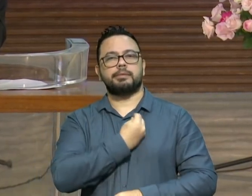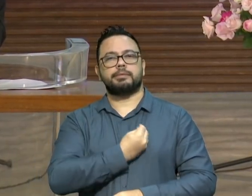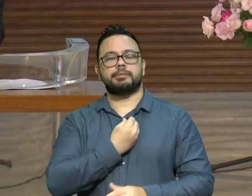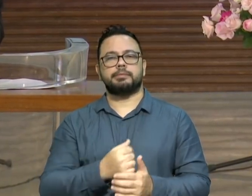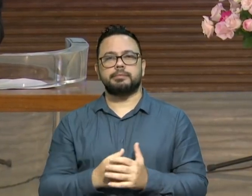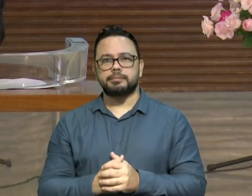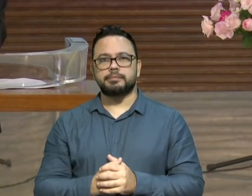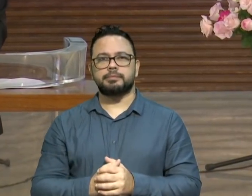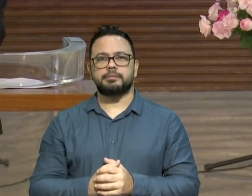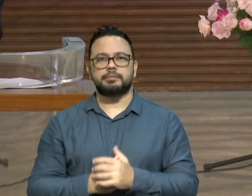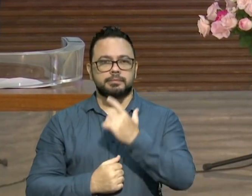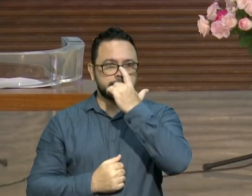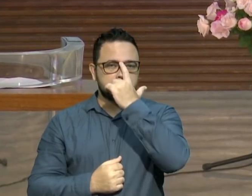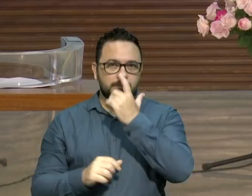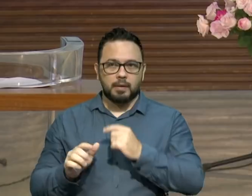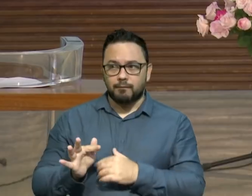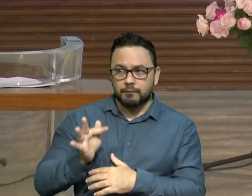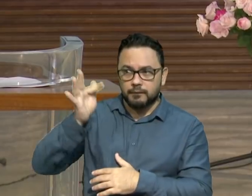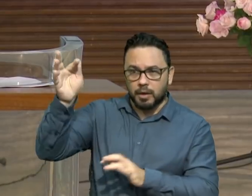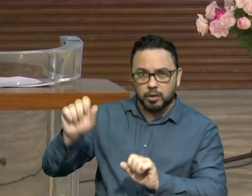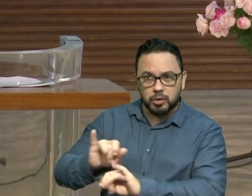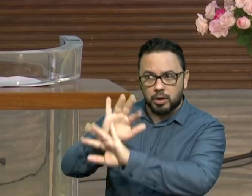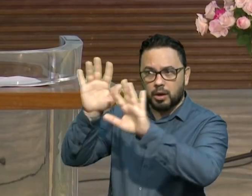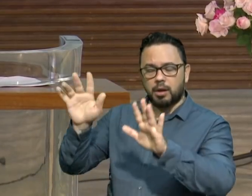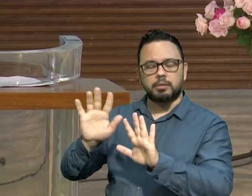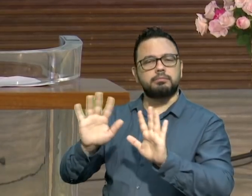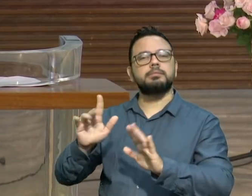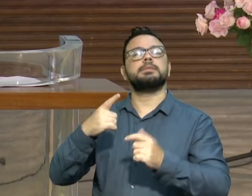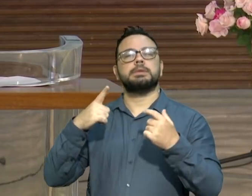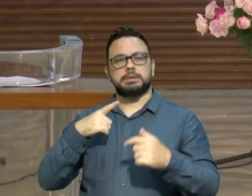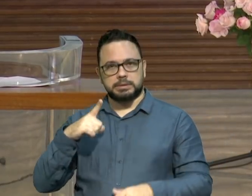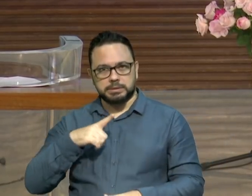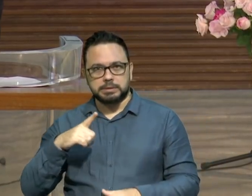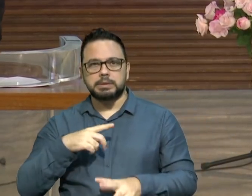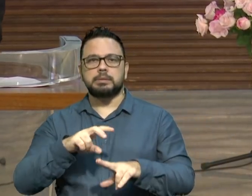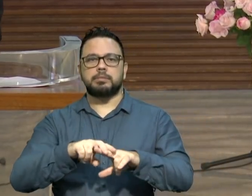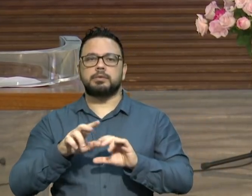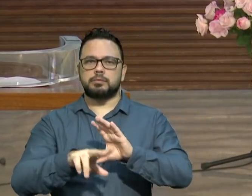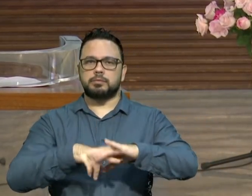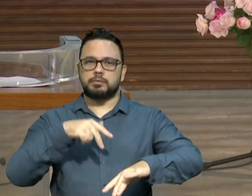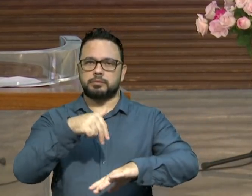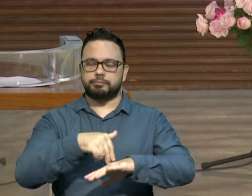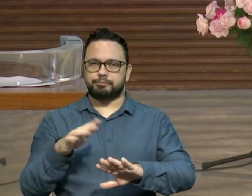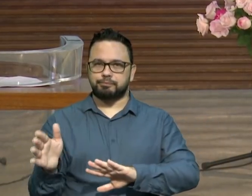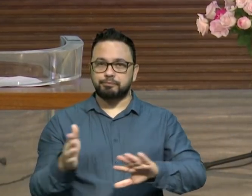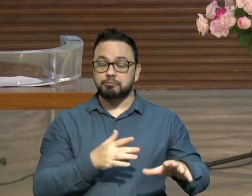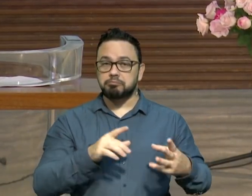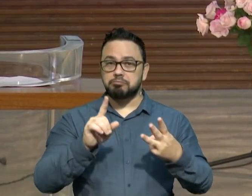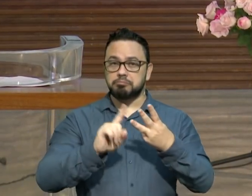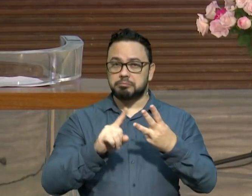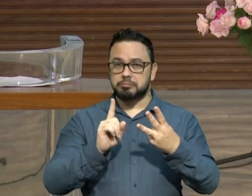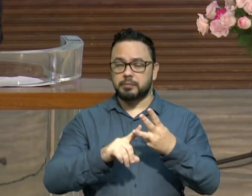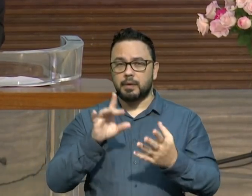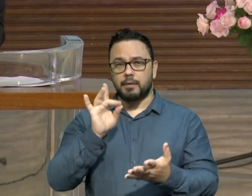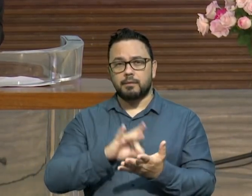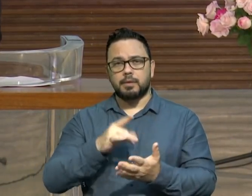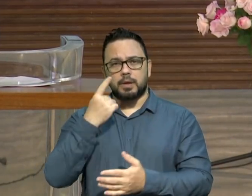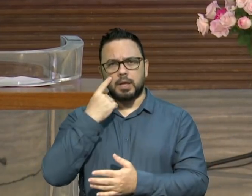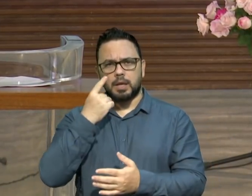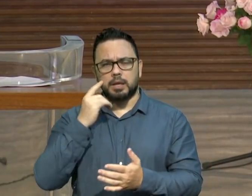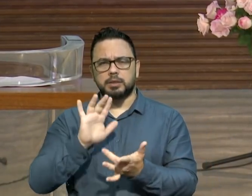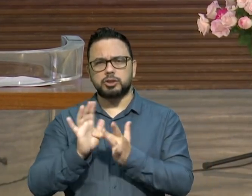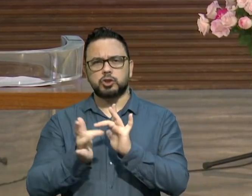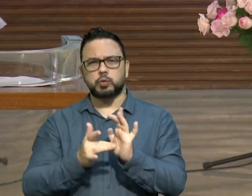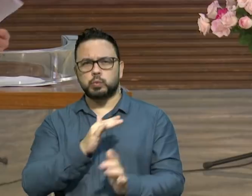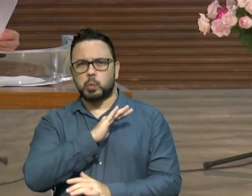e não existe Glória futura ser ressurreição terceiro a verdade Jesus o morto principal Leia comigo no